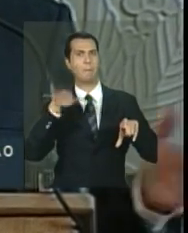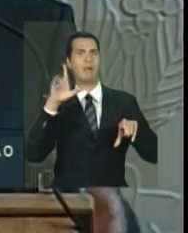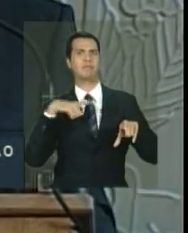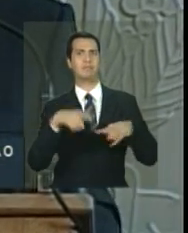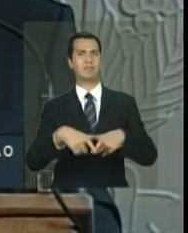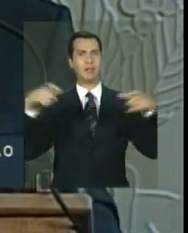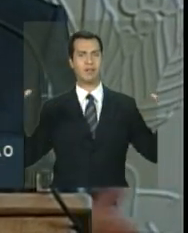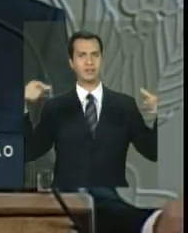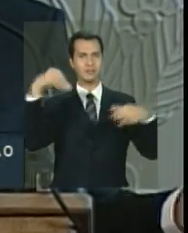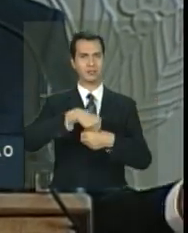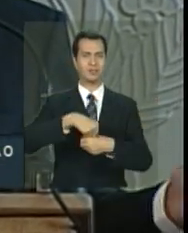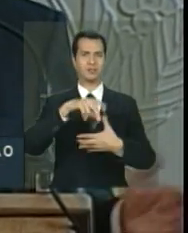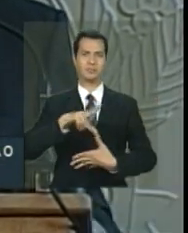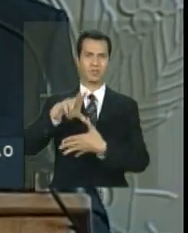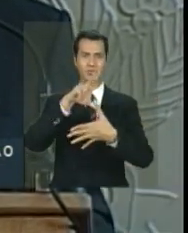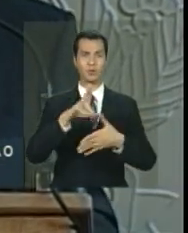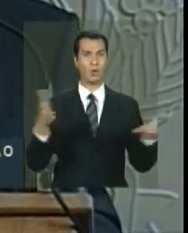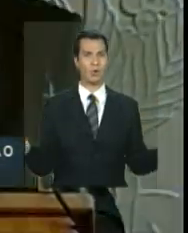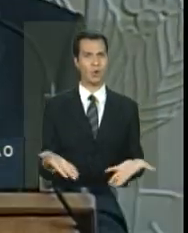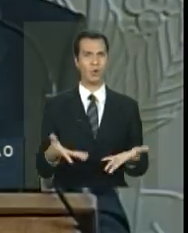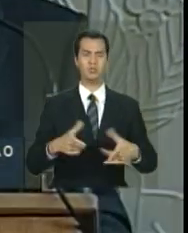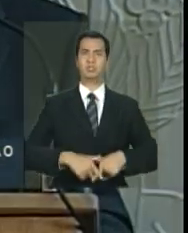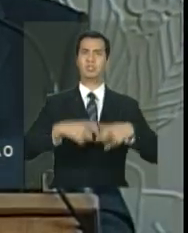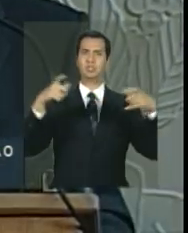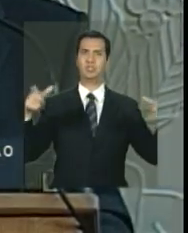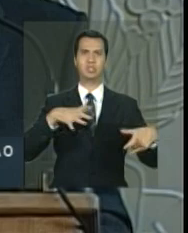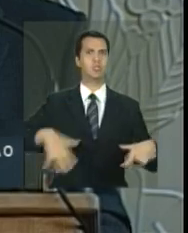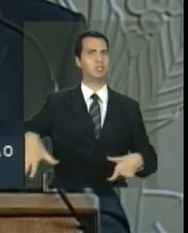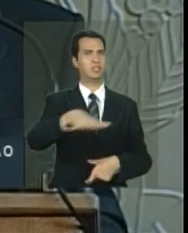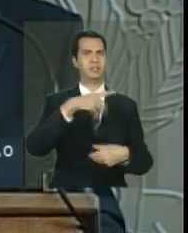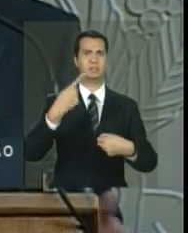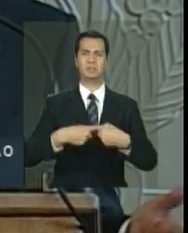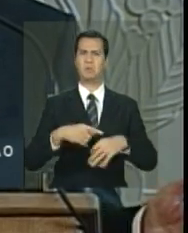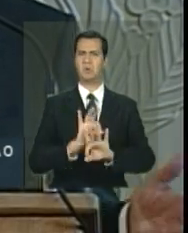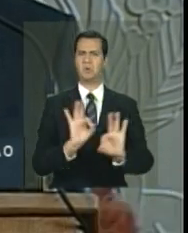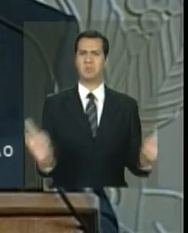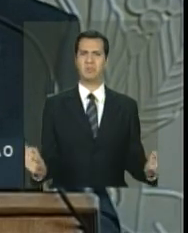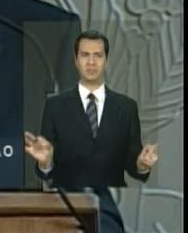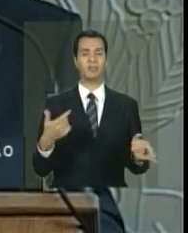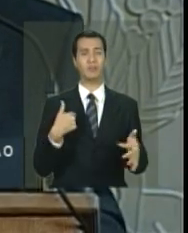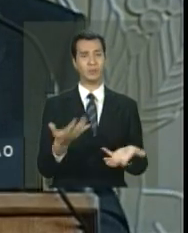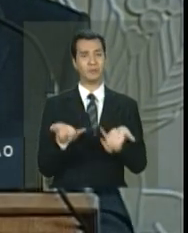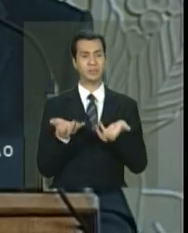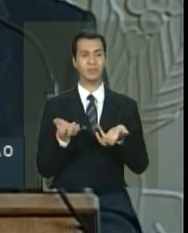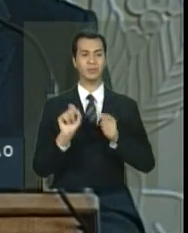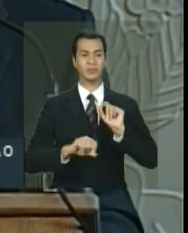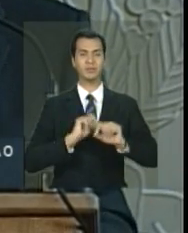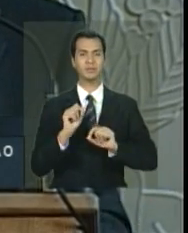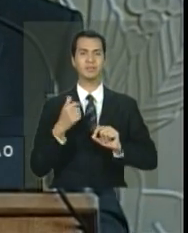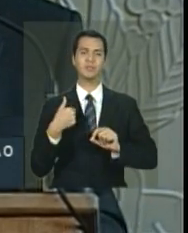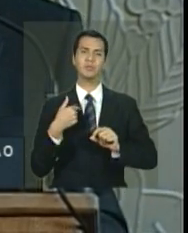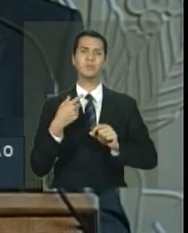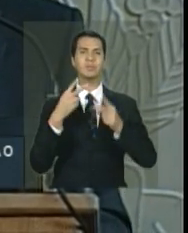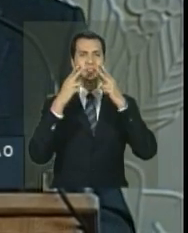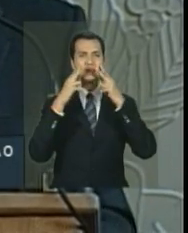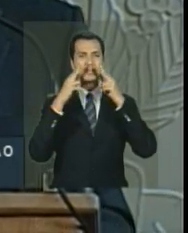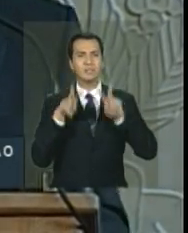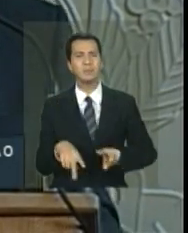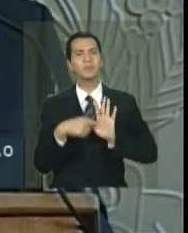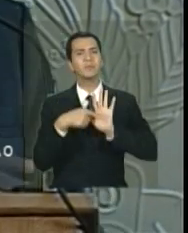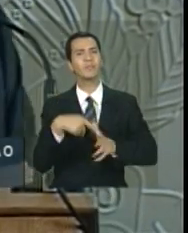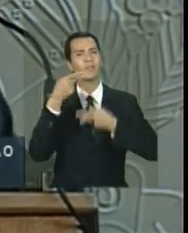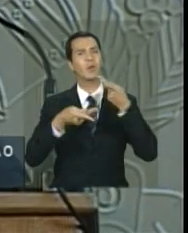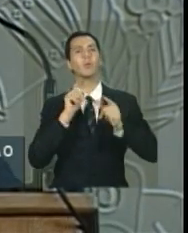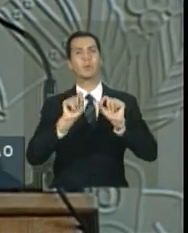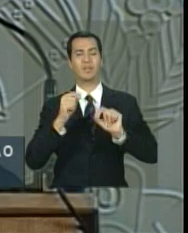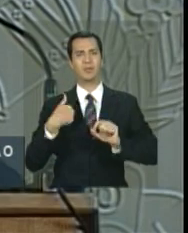que ia ser. Hoje está essa grande metrópole, de modo que eu só quero dar esse meu pequeno testemunho de um